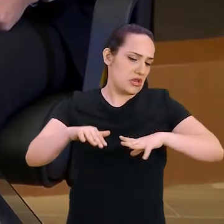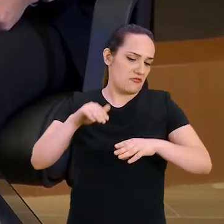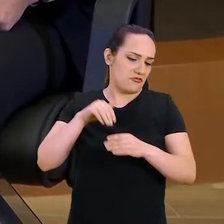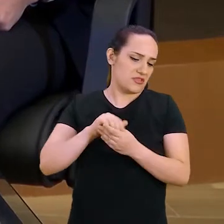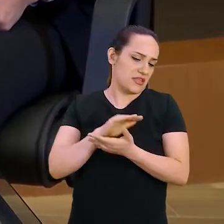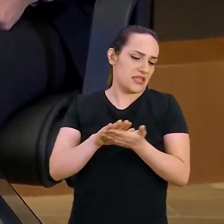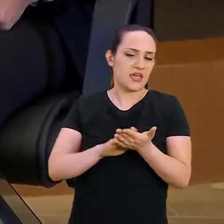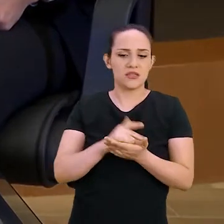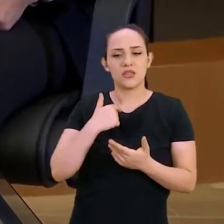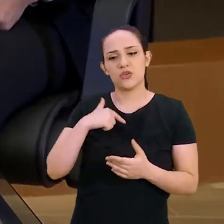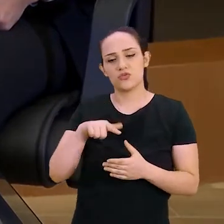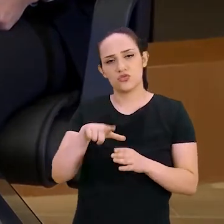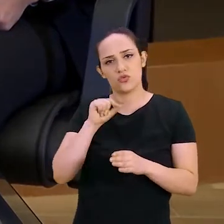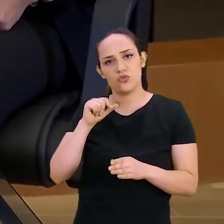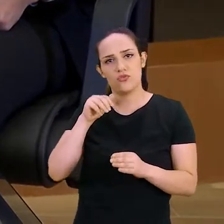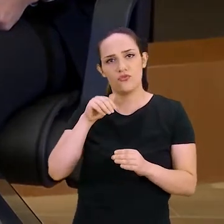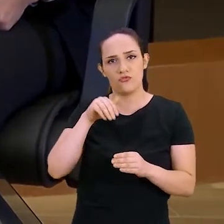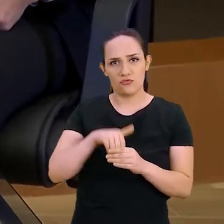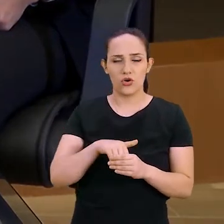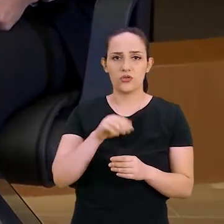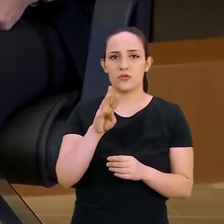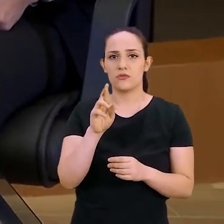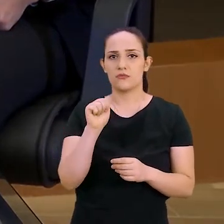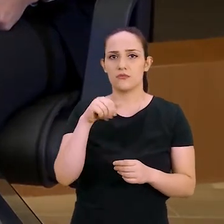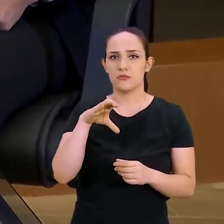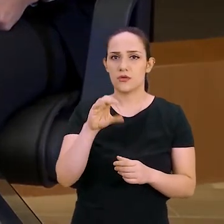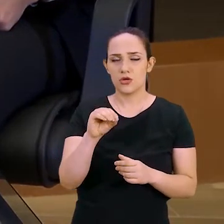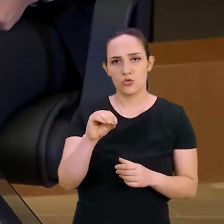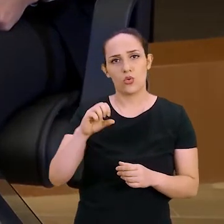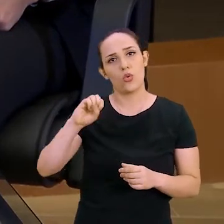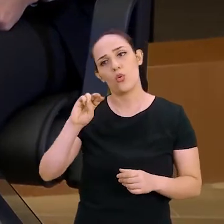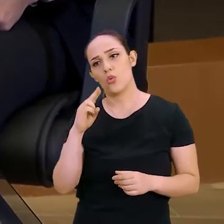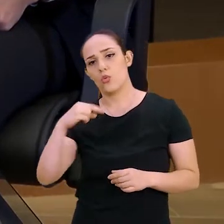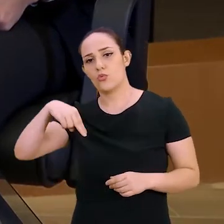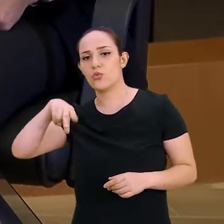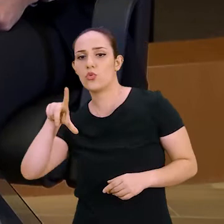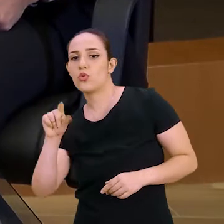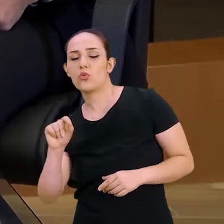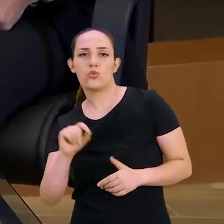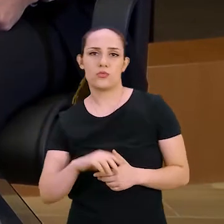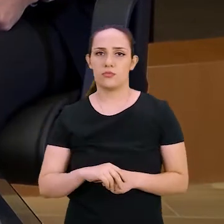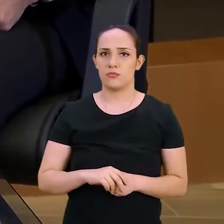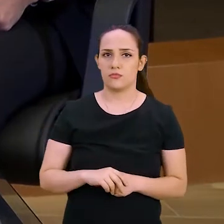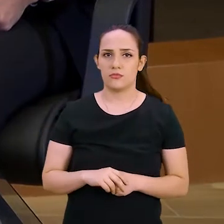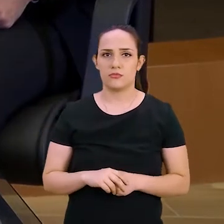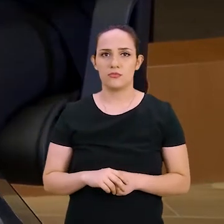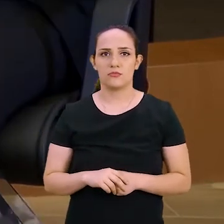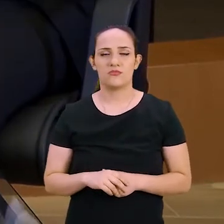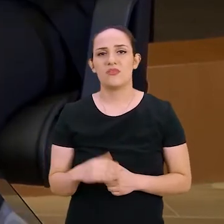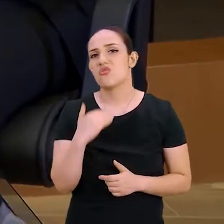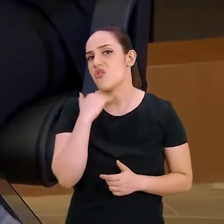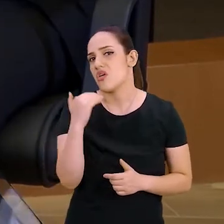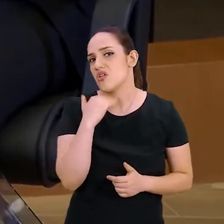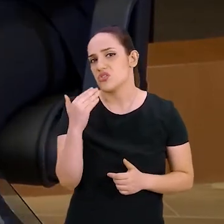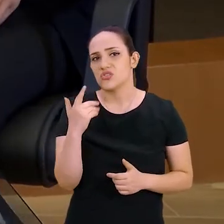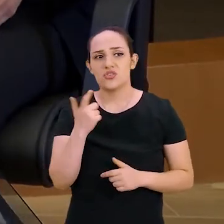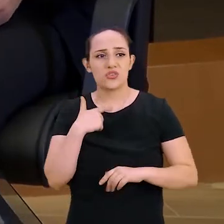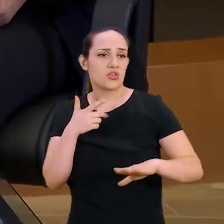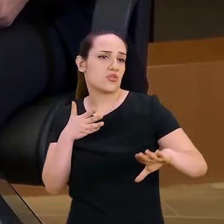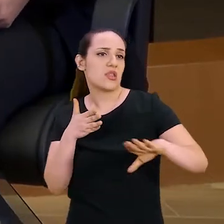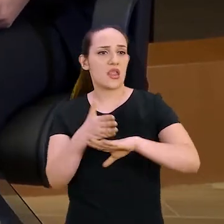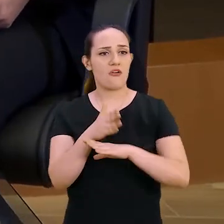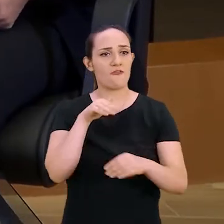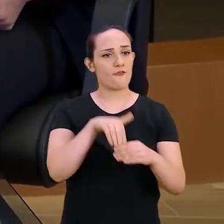em branco ou nulo. Você está jogando fora a possibilidade de escolha. Não adianta você ir lá votar em branco